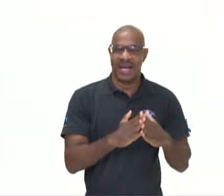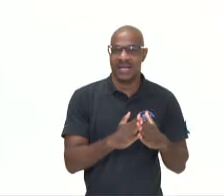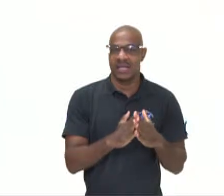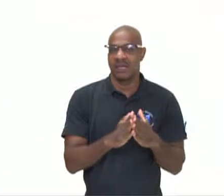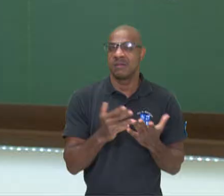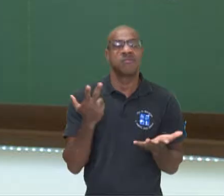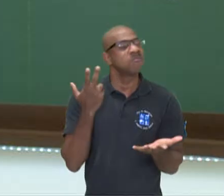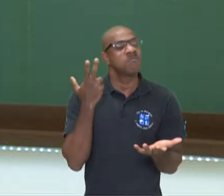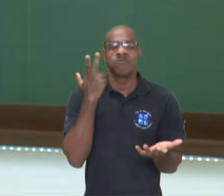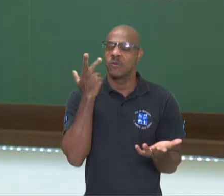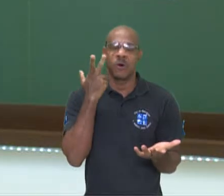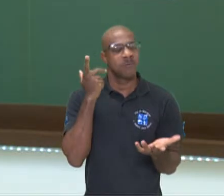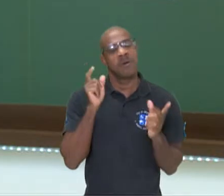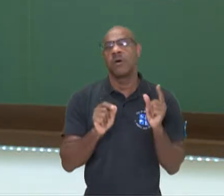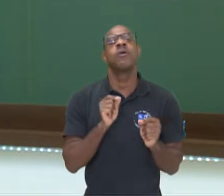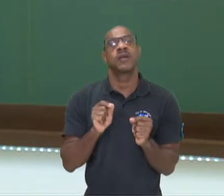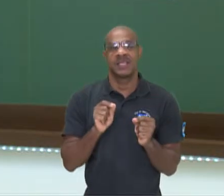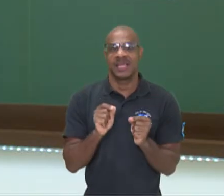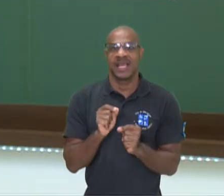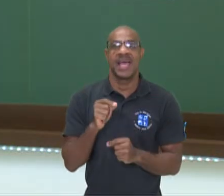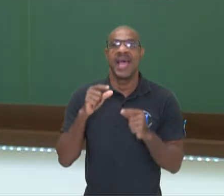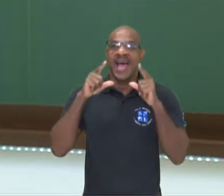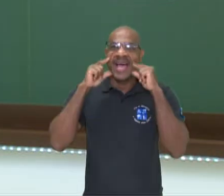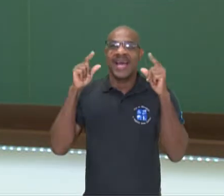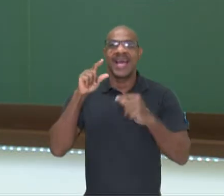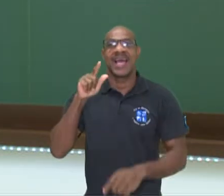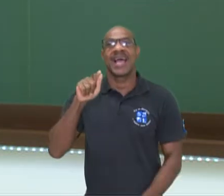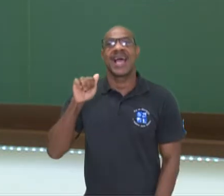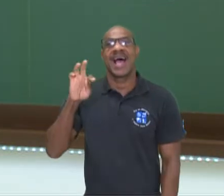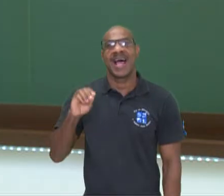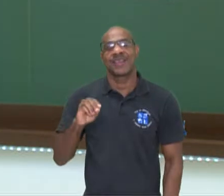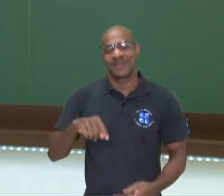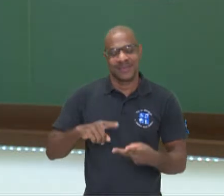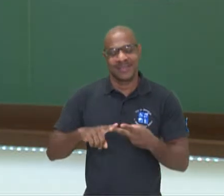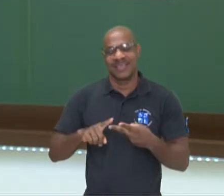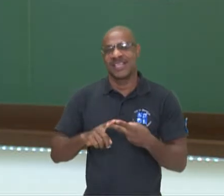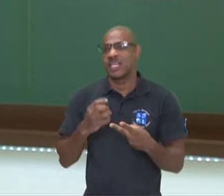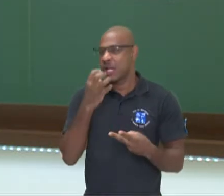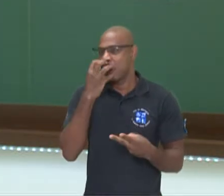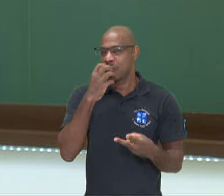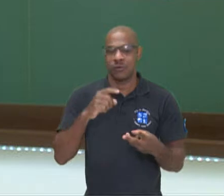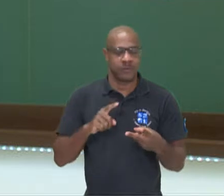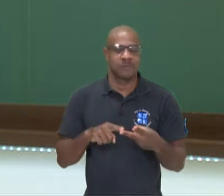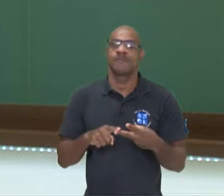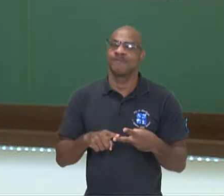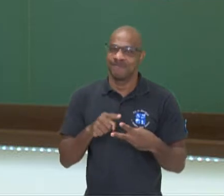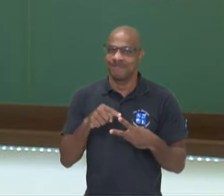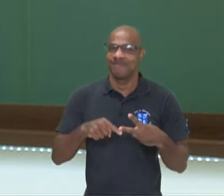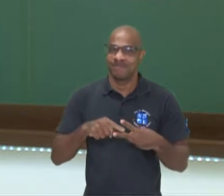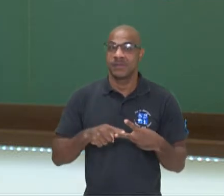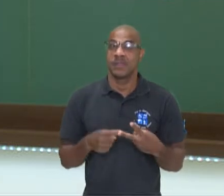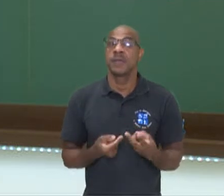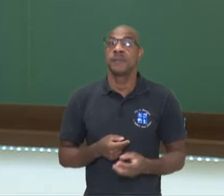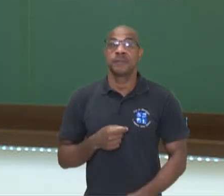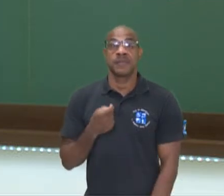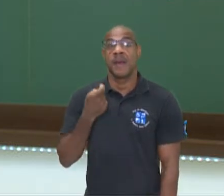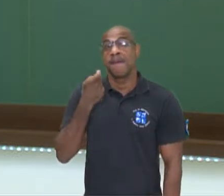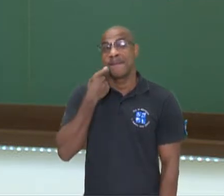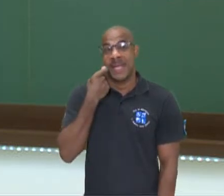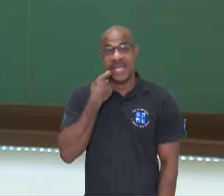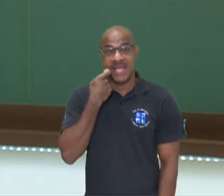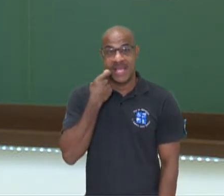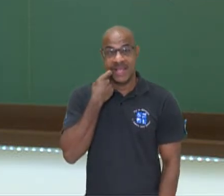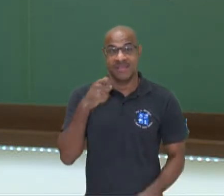gato, gente. Incontestavelmente. Os peixes e as aves também não ficam para trás, eles também estão nesse pódio